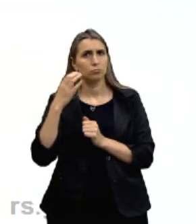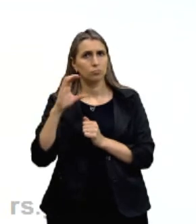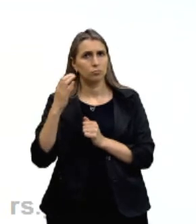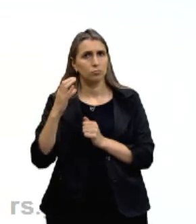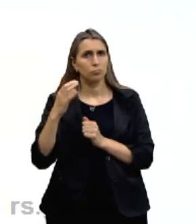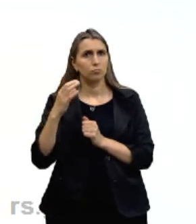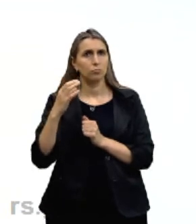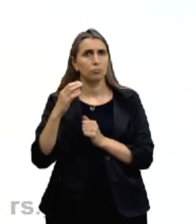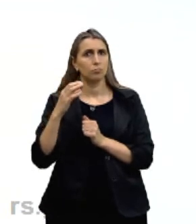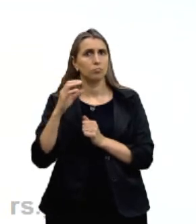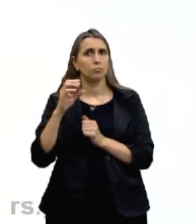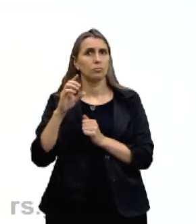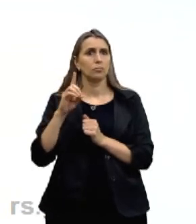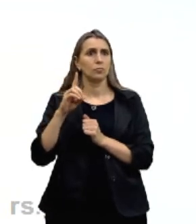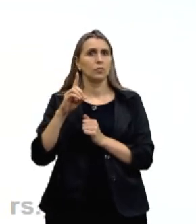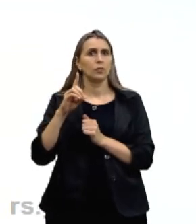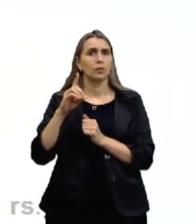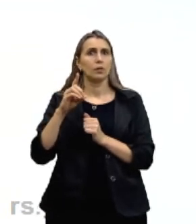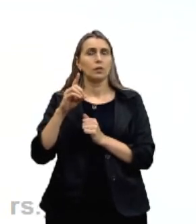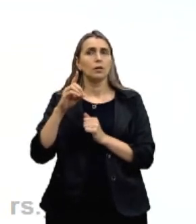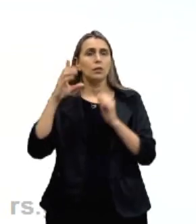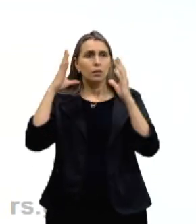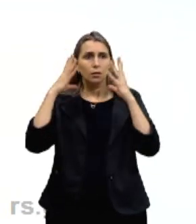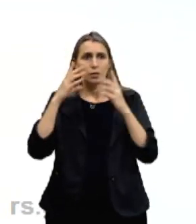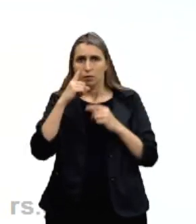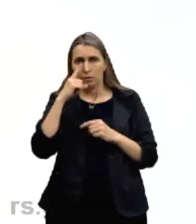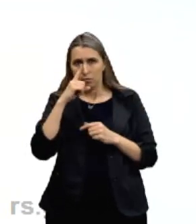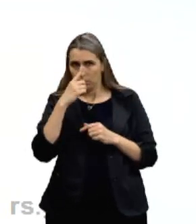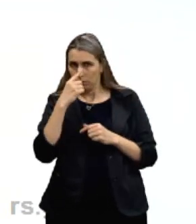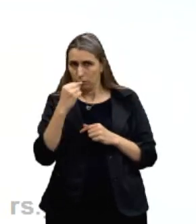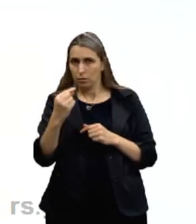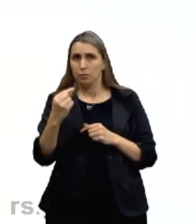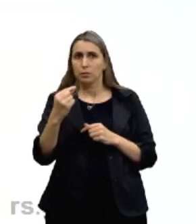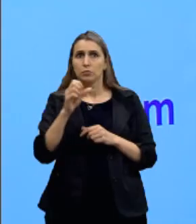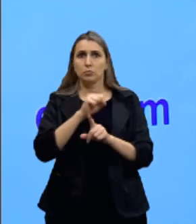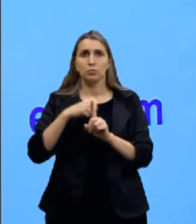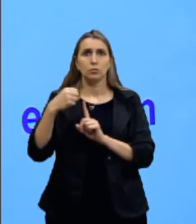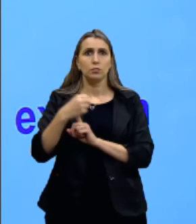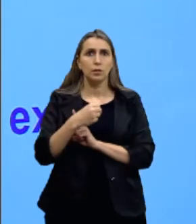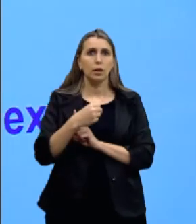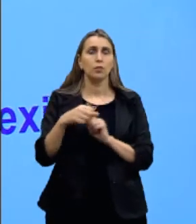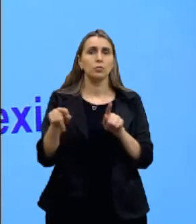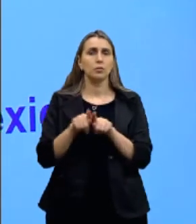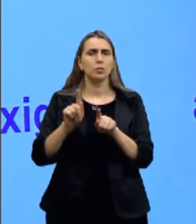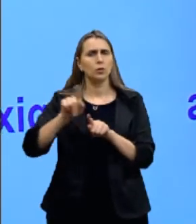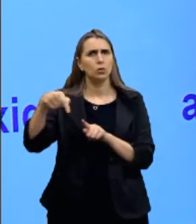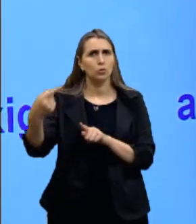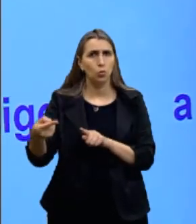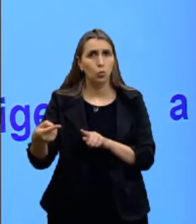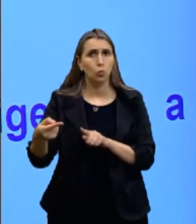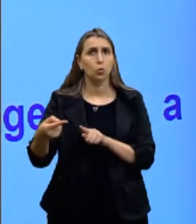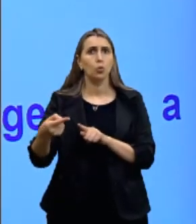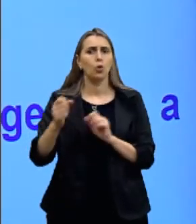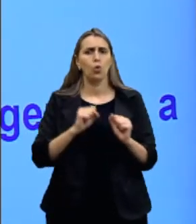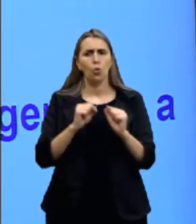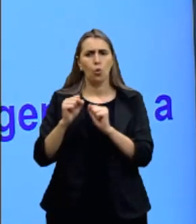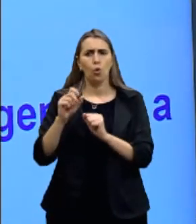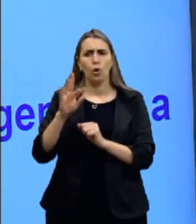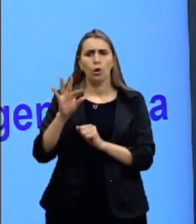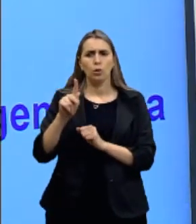o Darwinismo Darwinismo Social e várias outras tá o